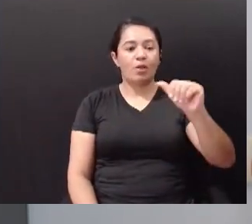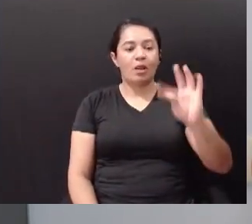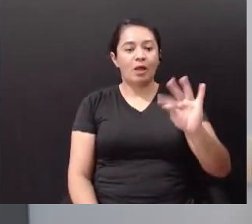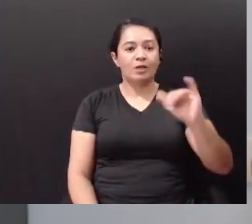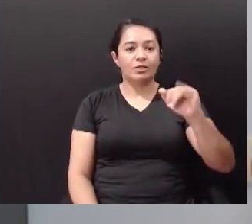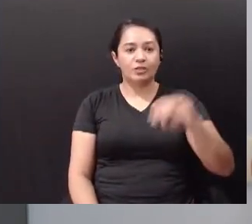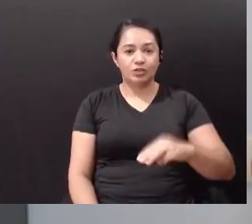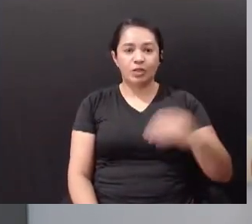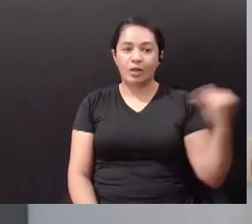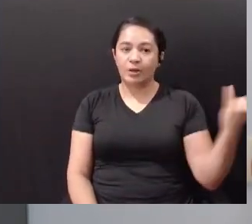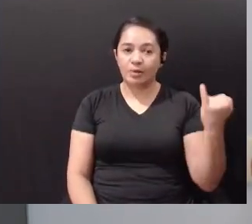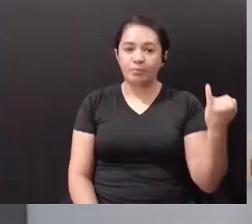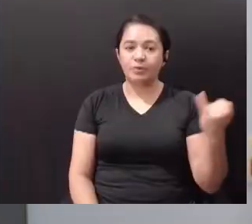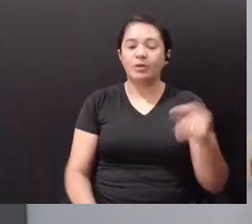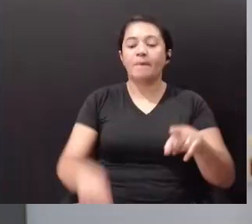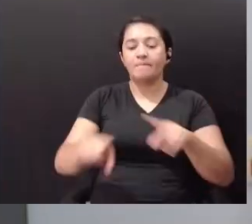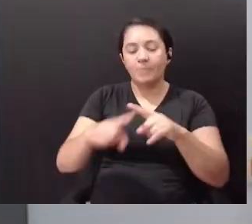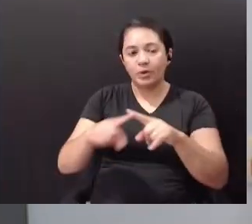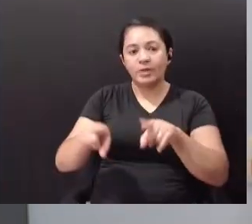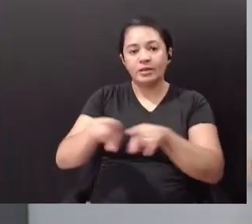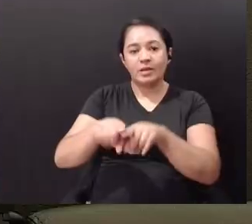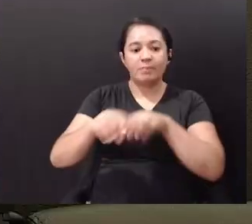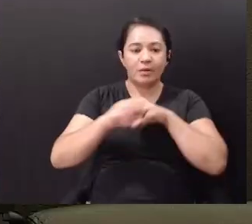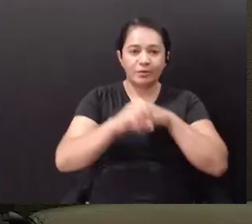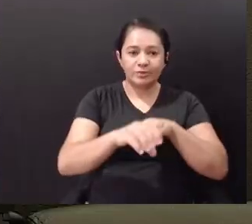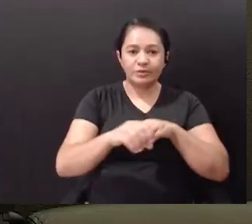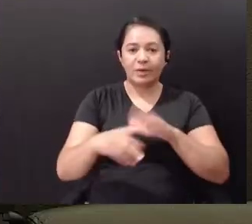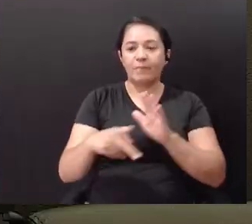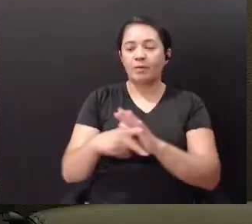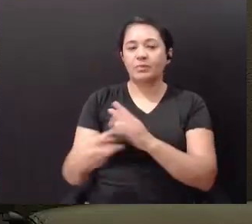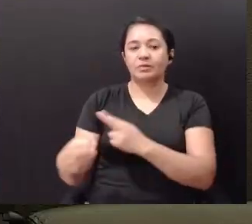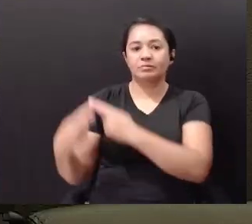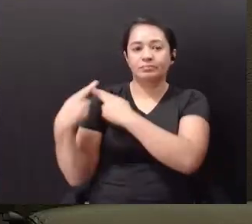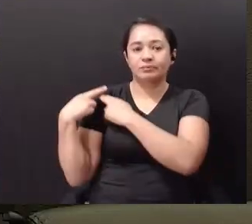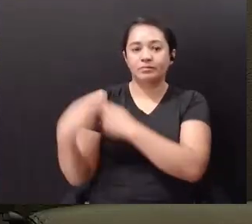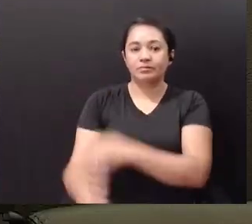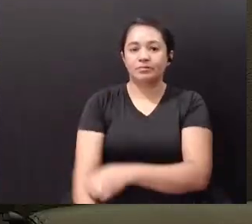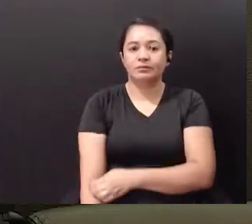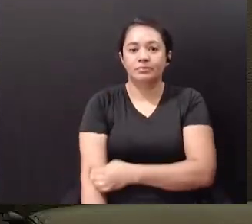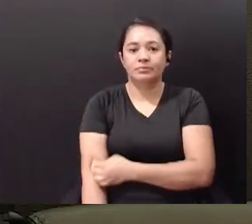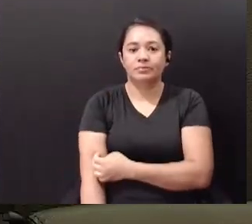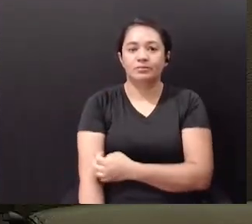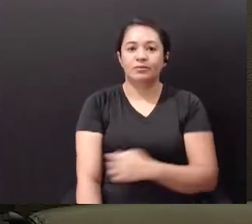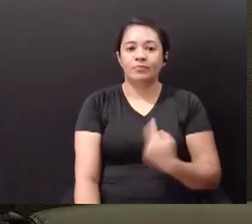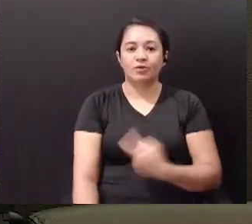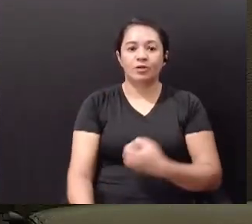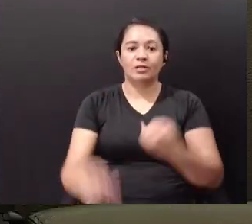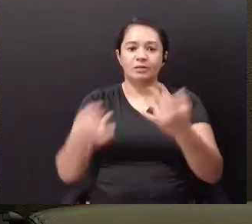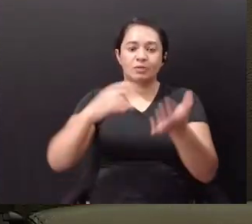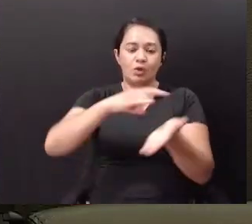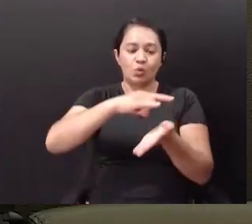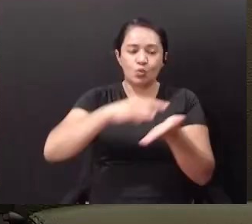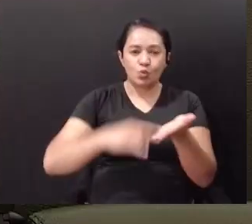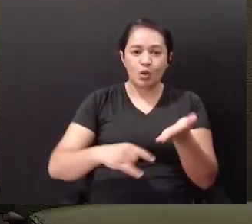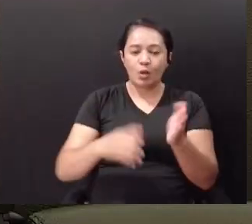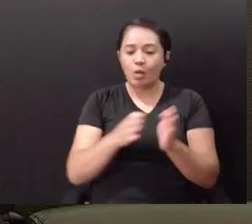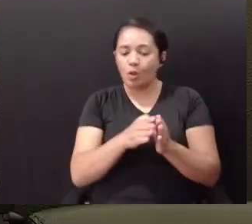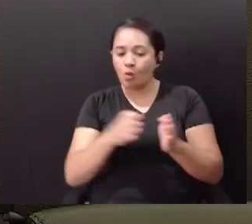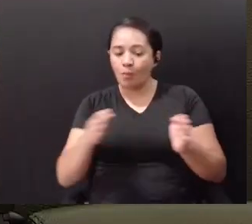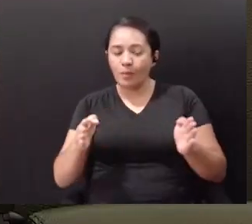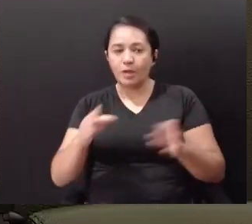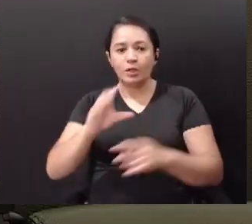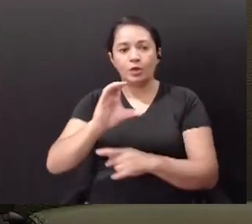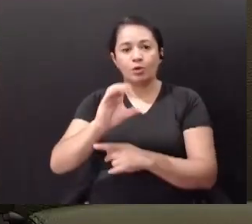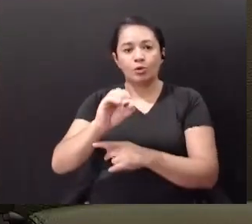por esses tutores que eram contratados. Quando vamos falar de documentação do período colonial, a gente tem que pensar em